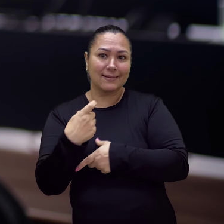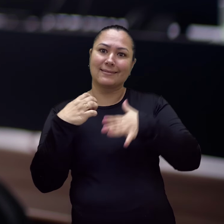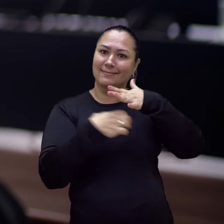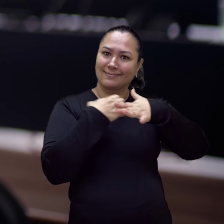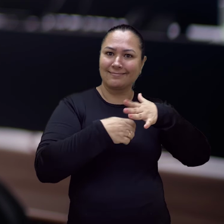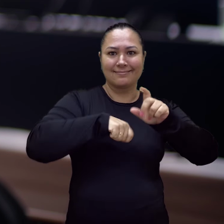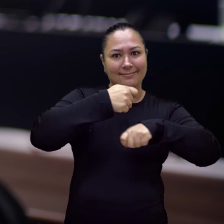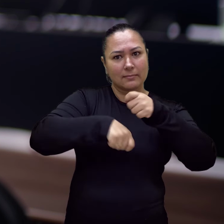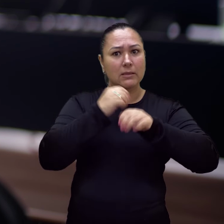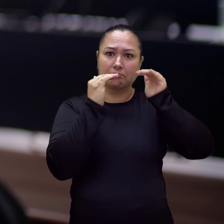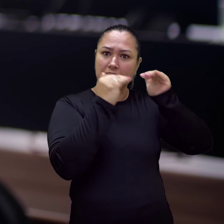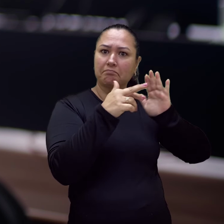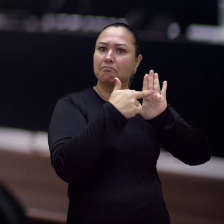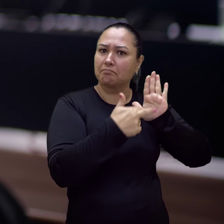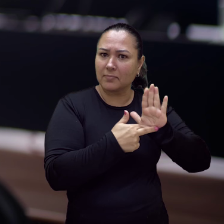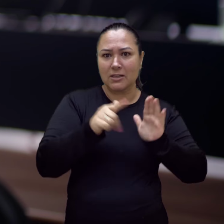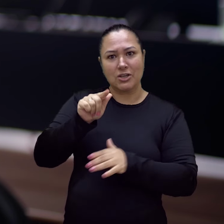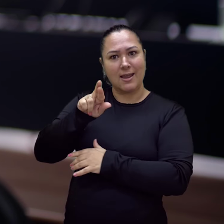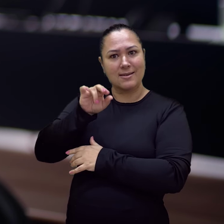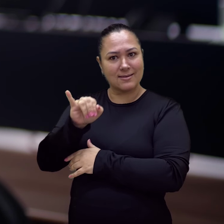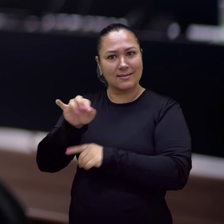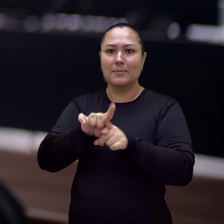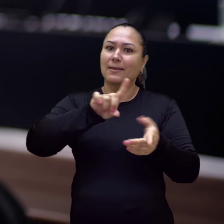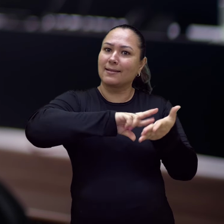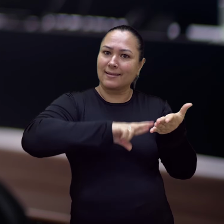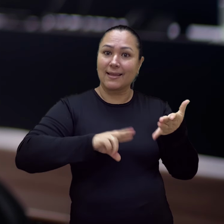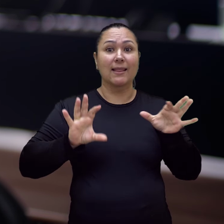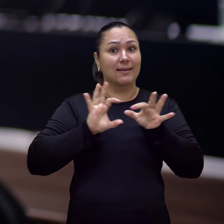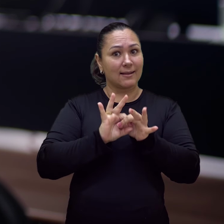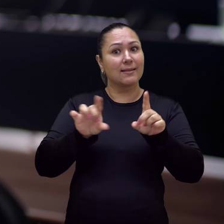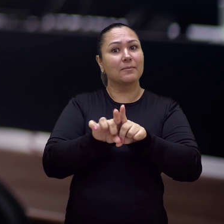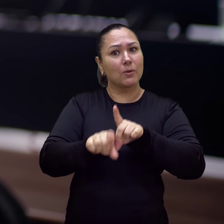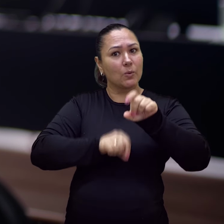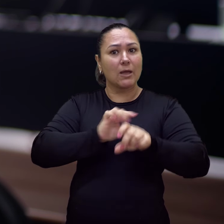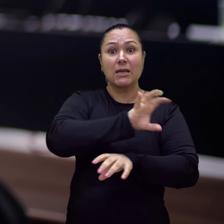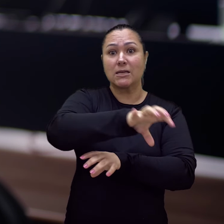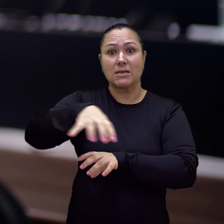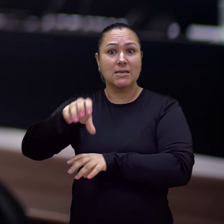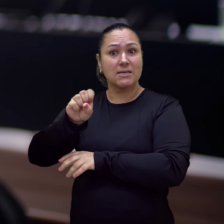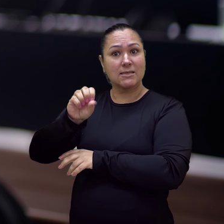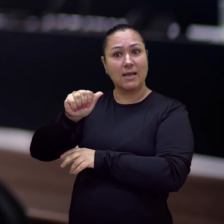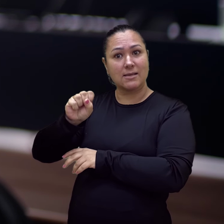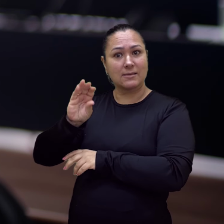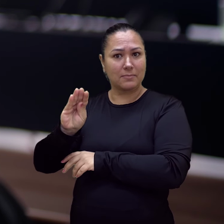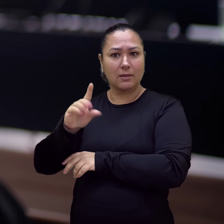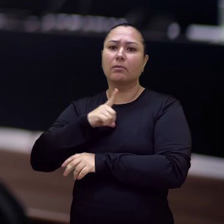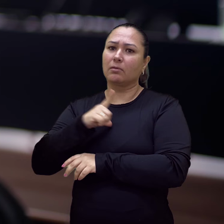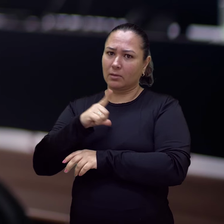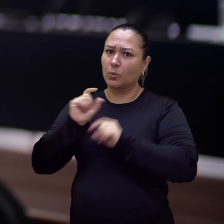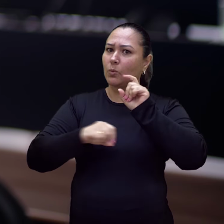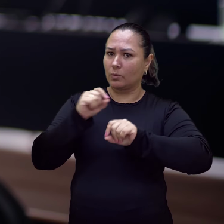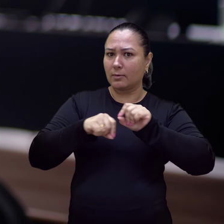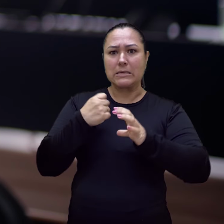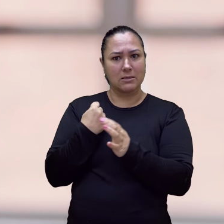as normas do GRI e do Relato Integrado e, pela primeira vez, adota também as diretrizes setoriais do SASB e passa por uma